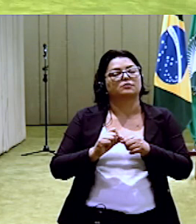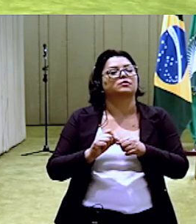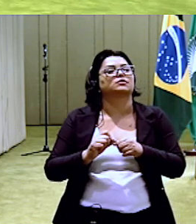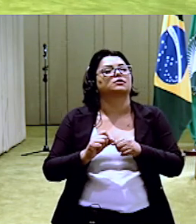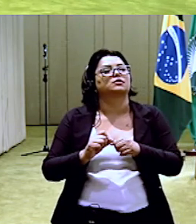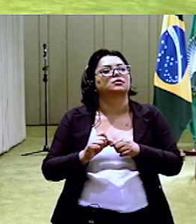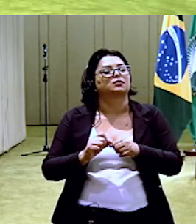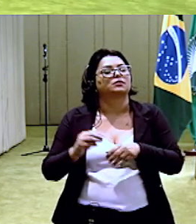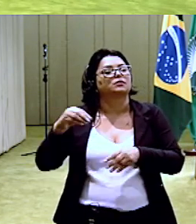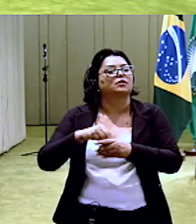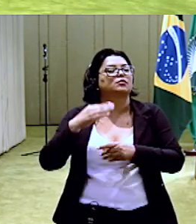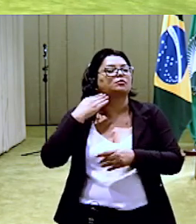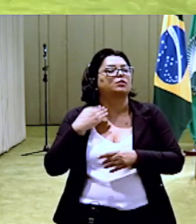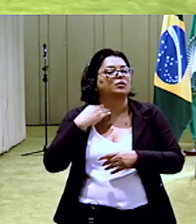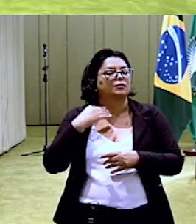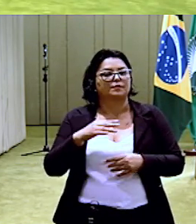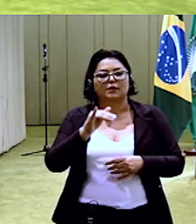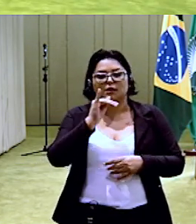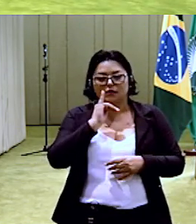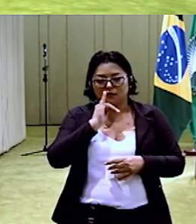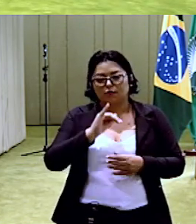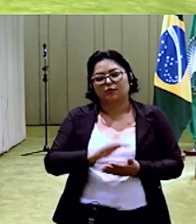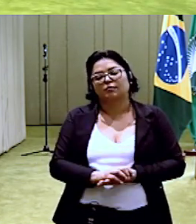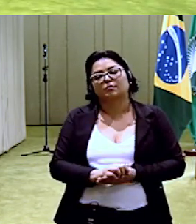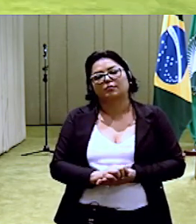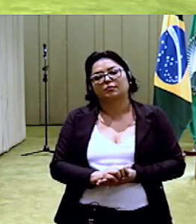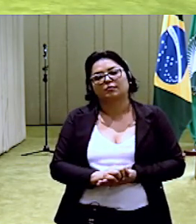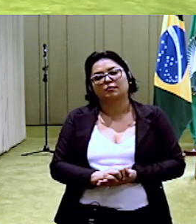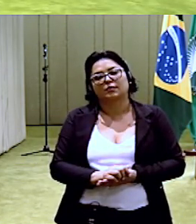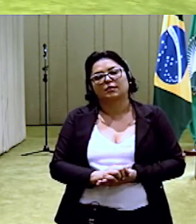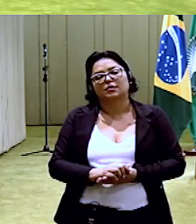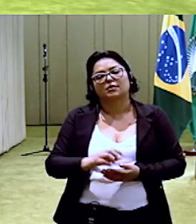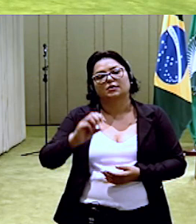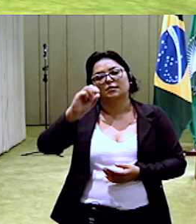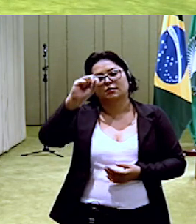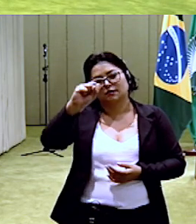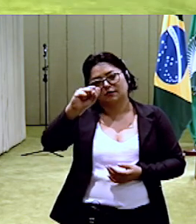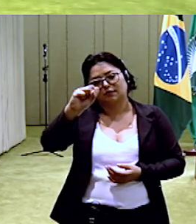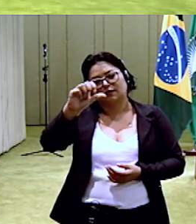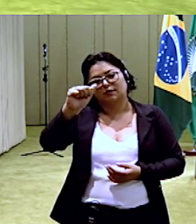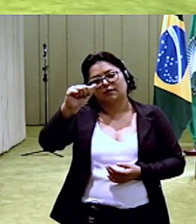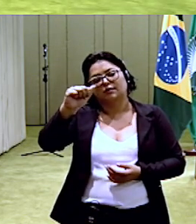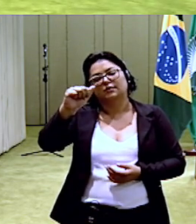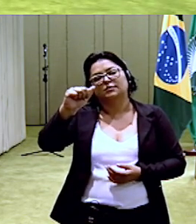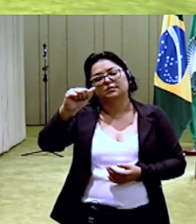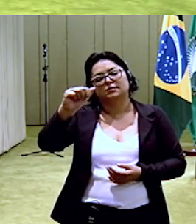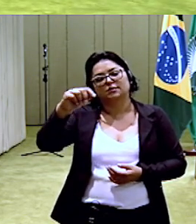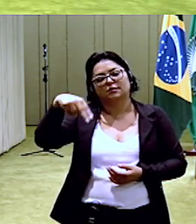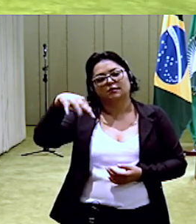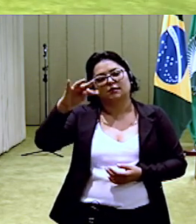dos bancos, do setor financeiro. Um exemplo é até do Standard Bank, que a Natália